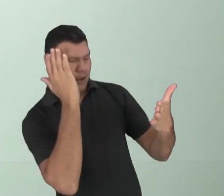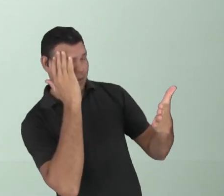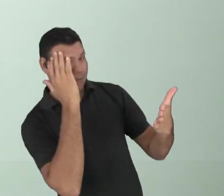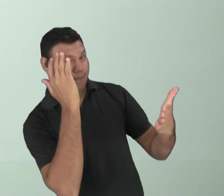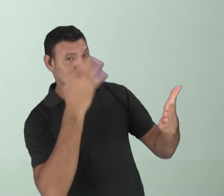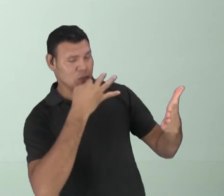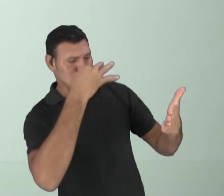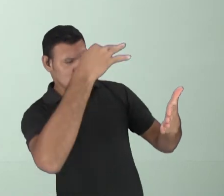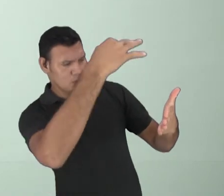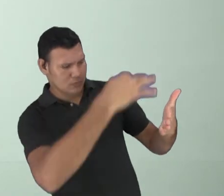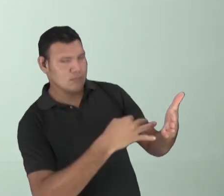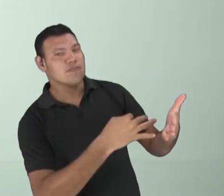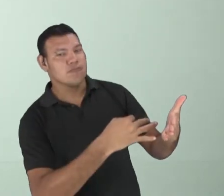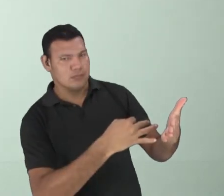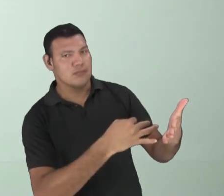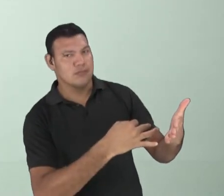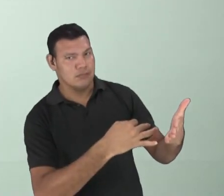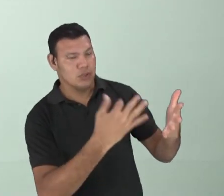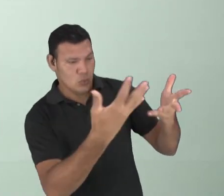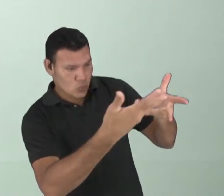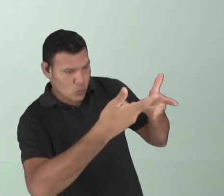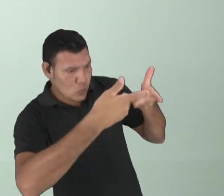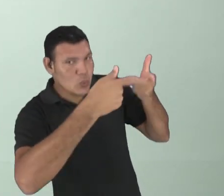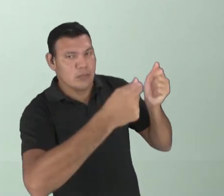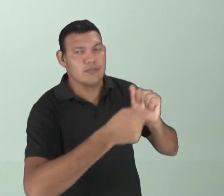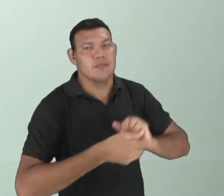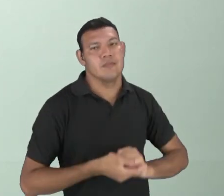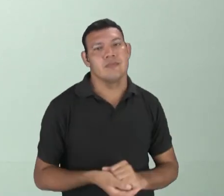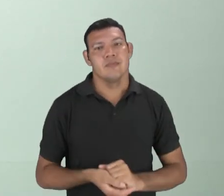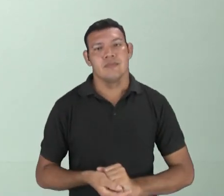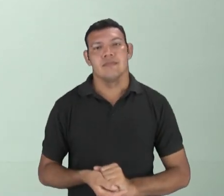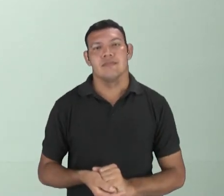melhor forma possível para que você se torne um leitor crítico e